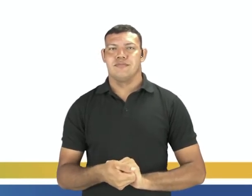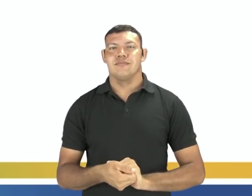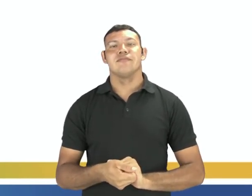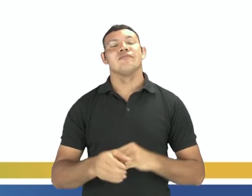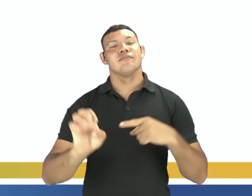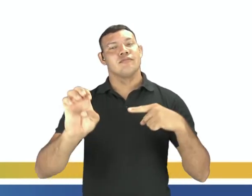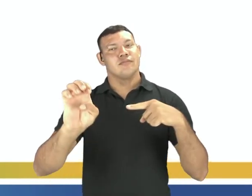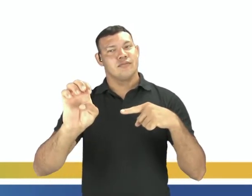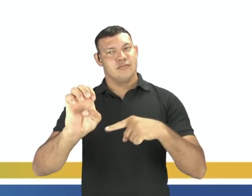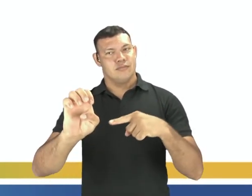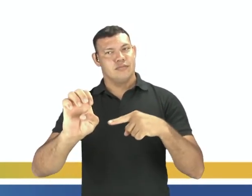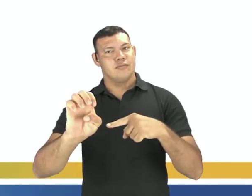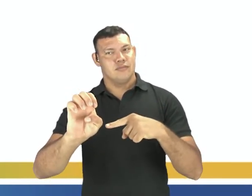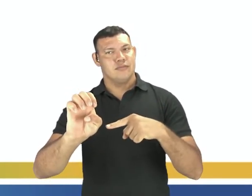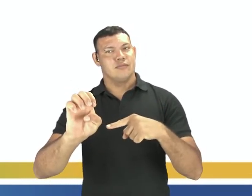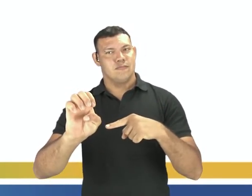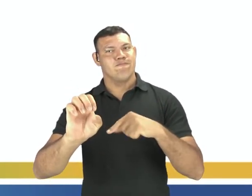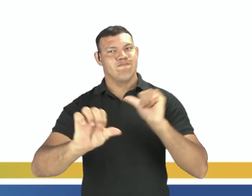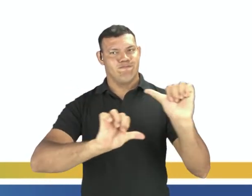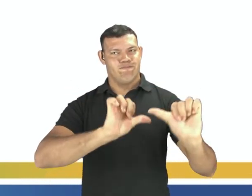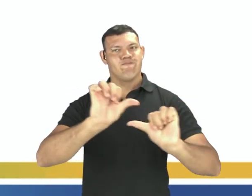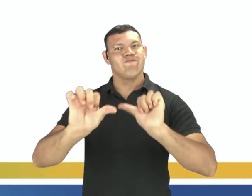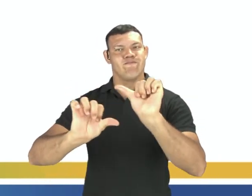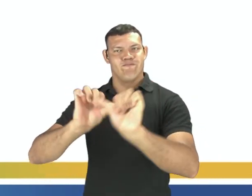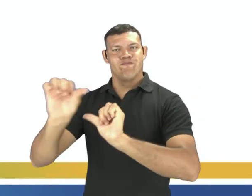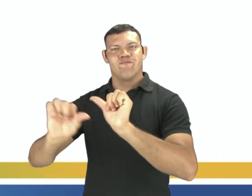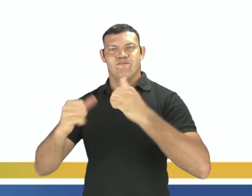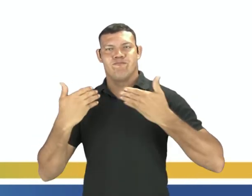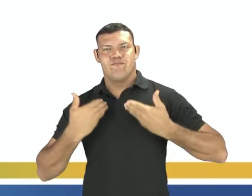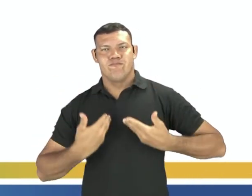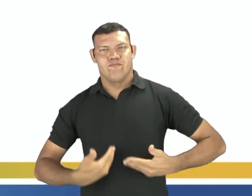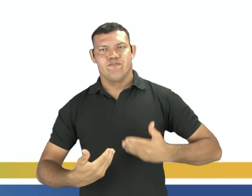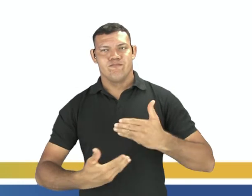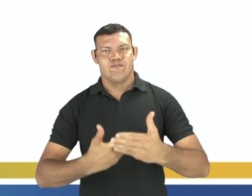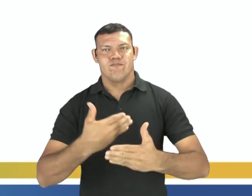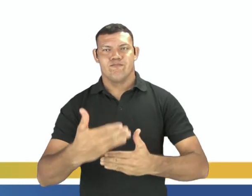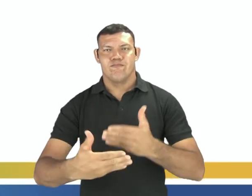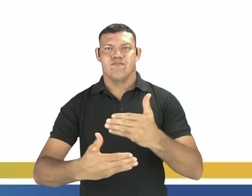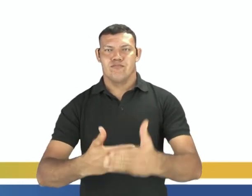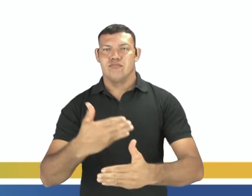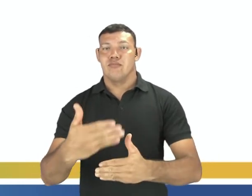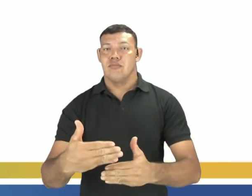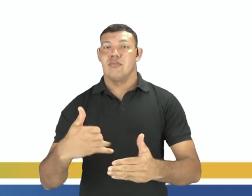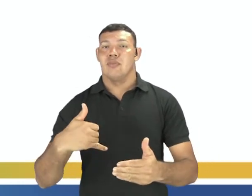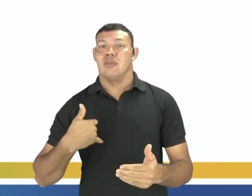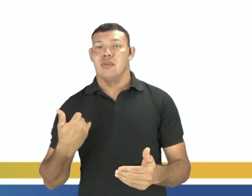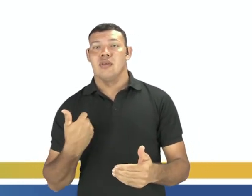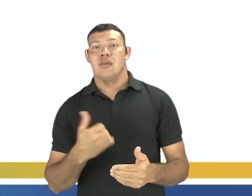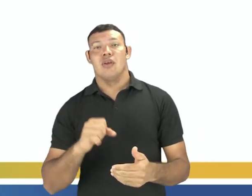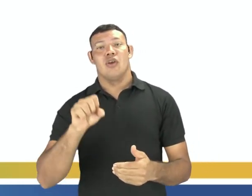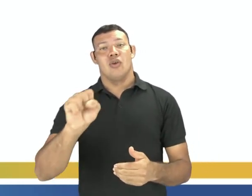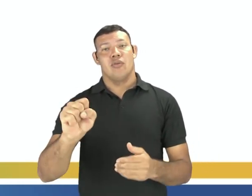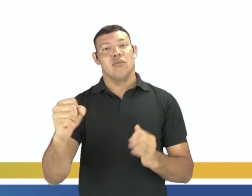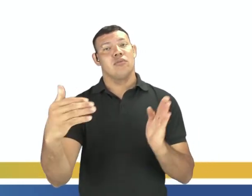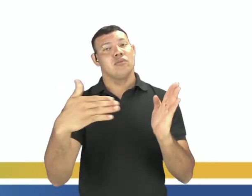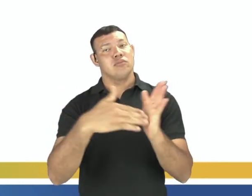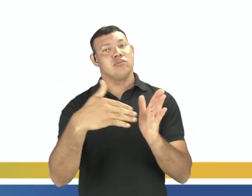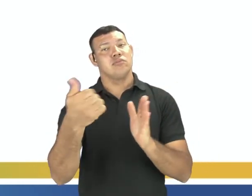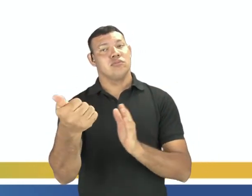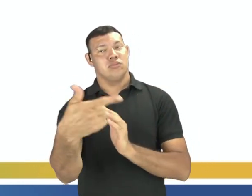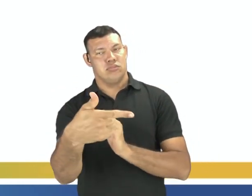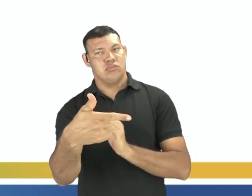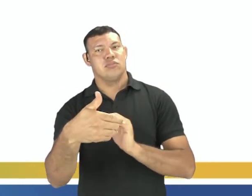Então, essas transformações, né, da puberdade, ela começa de 8 aos 12 anos.